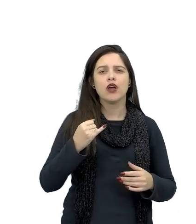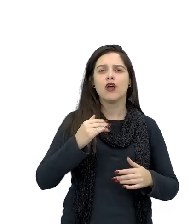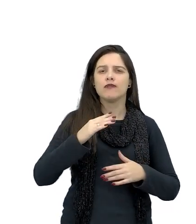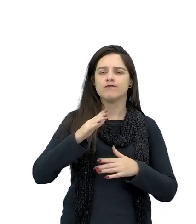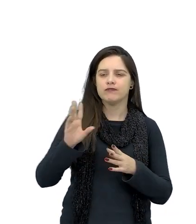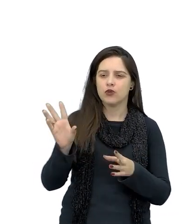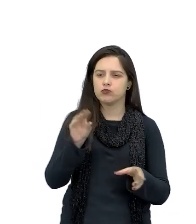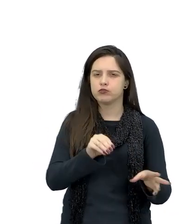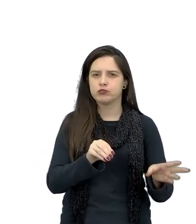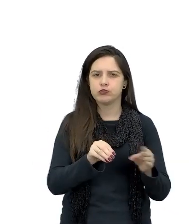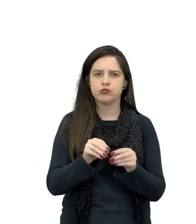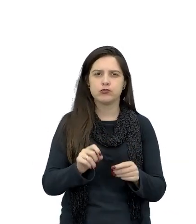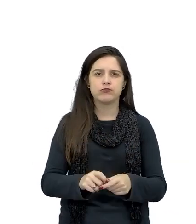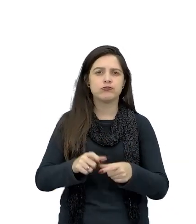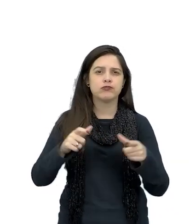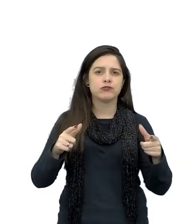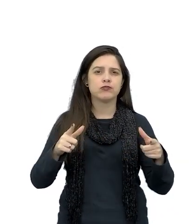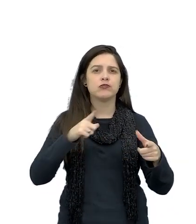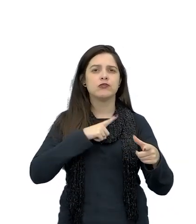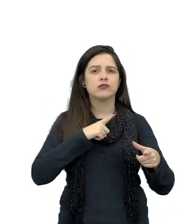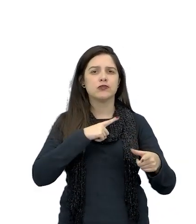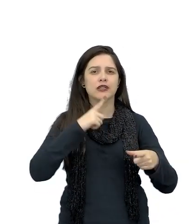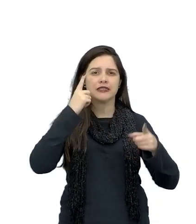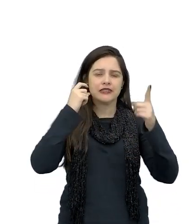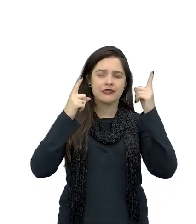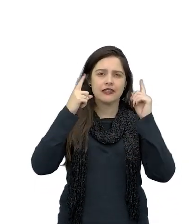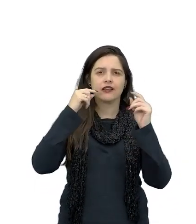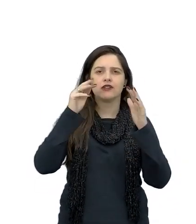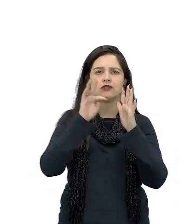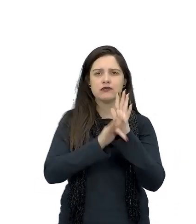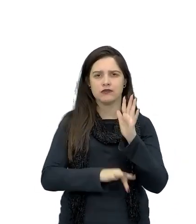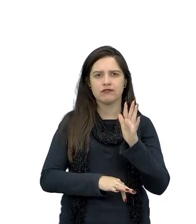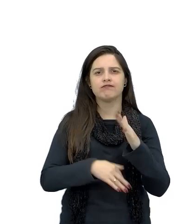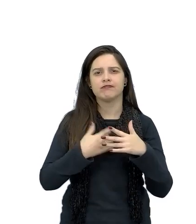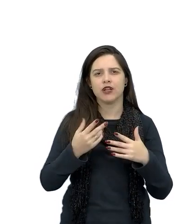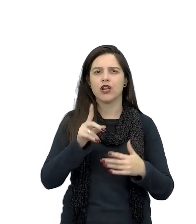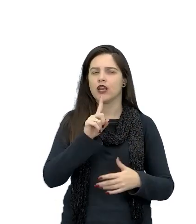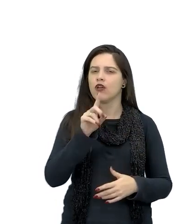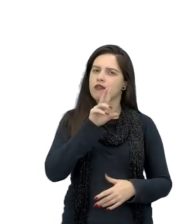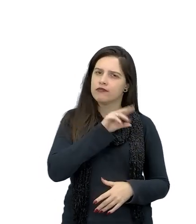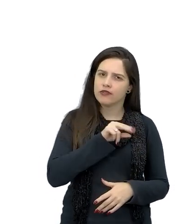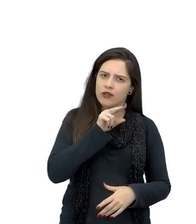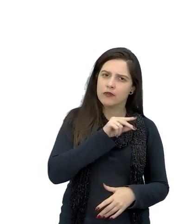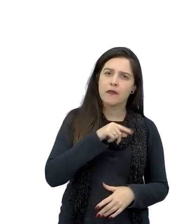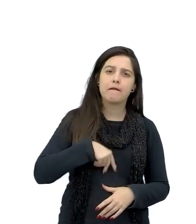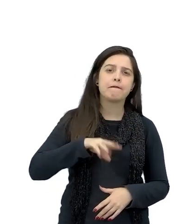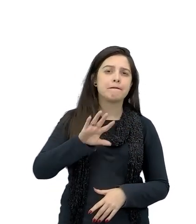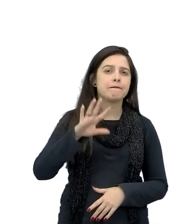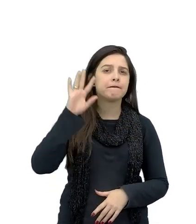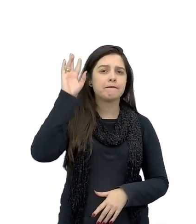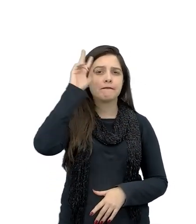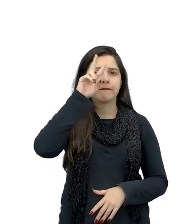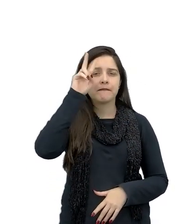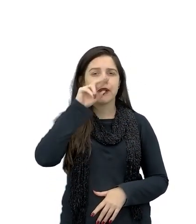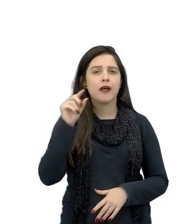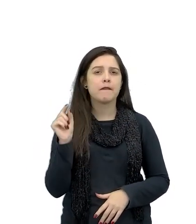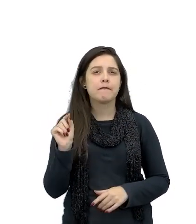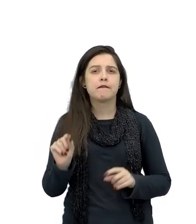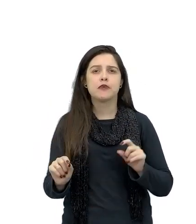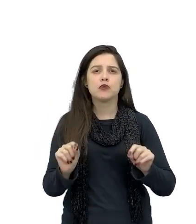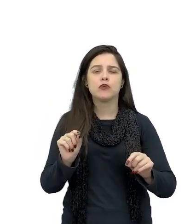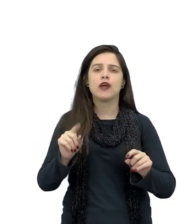a pontuação que fizeram em seus textos e adequá-la. Vale lembrar que a pontuação,